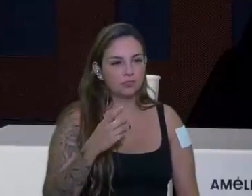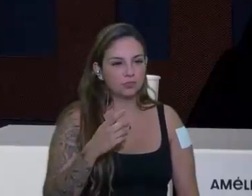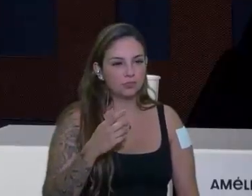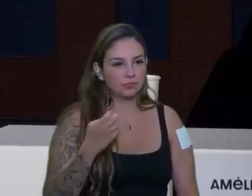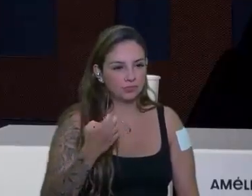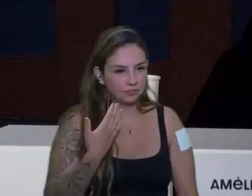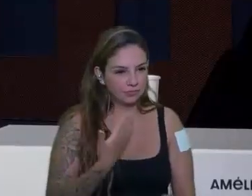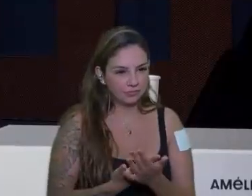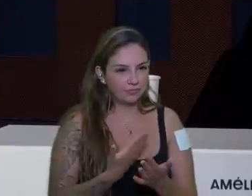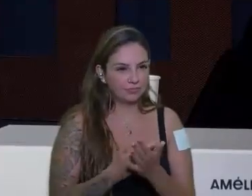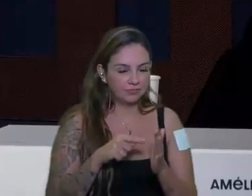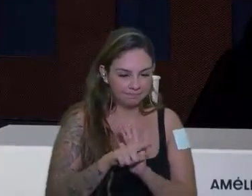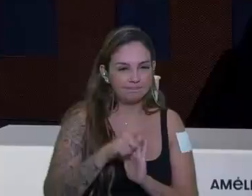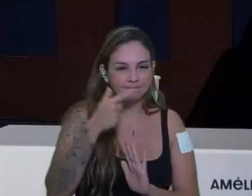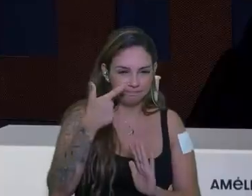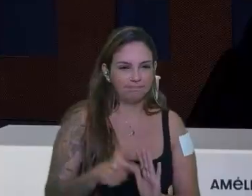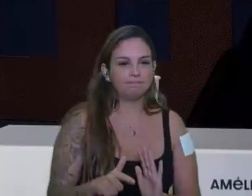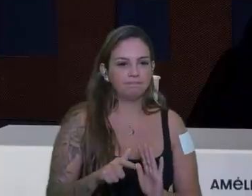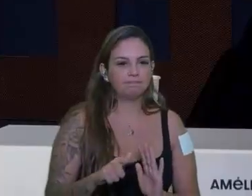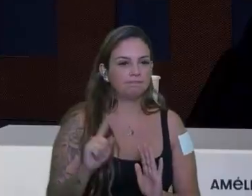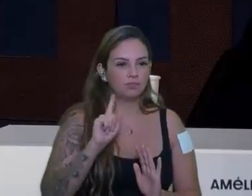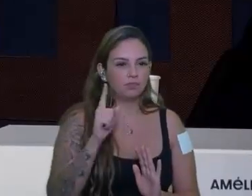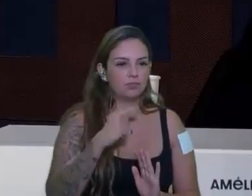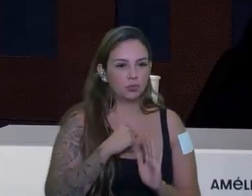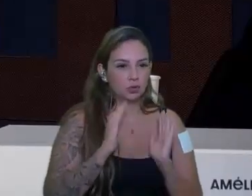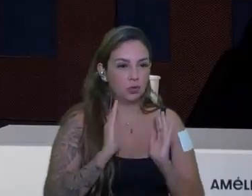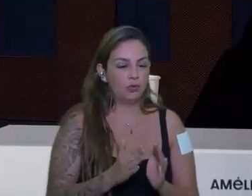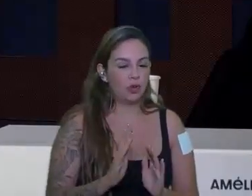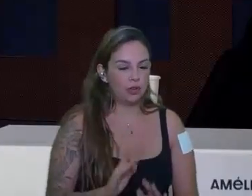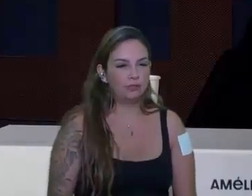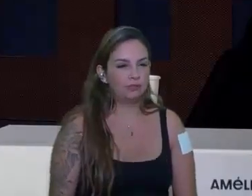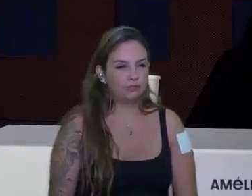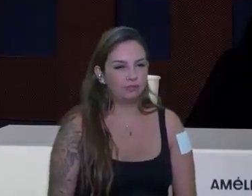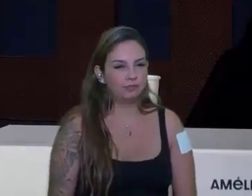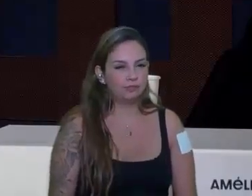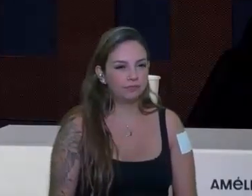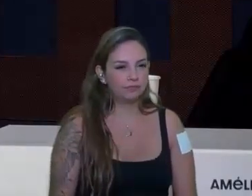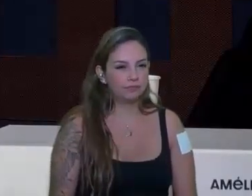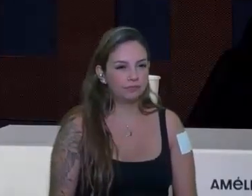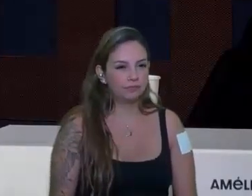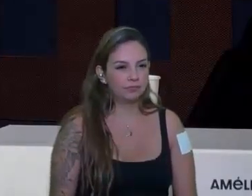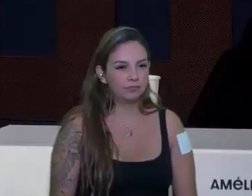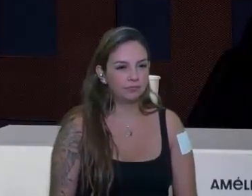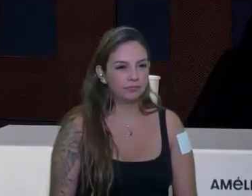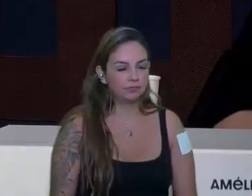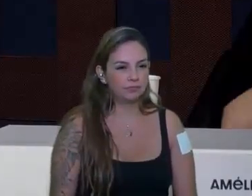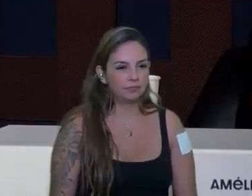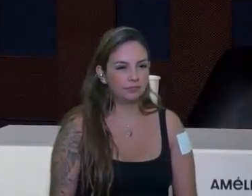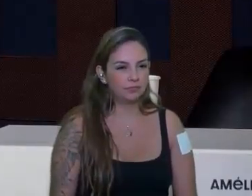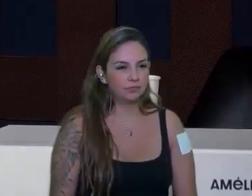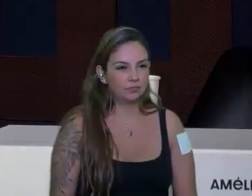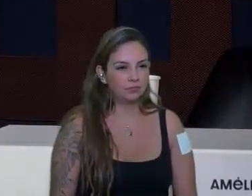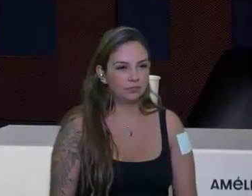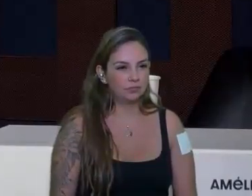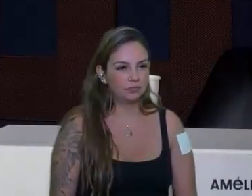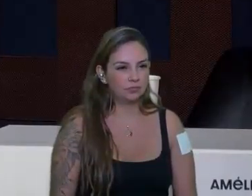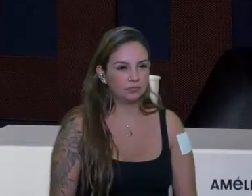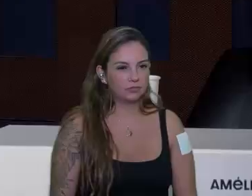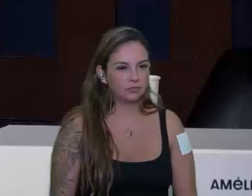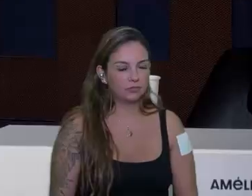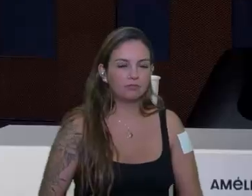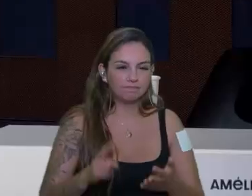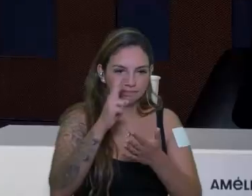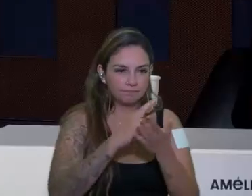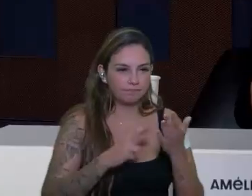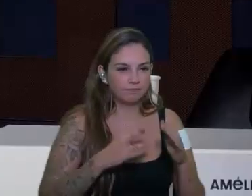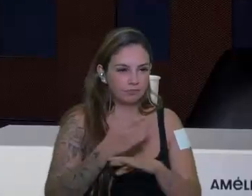quero estudar, quero pesquisar, mas não é o meu foco principal, assim, aquilo que eu quero fazer para sempre. Então, a